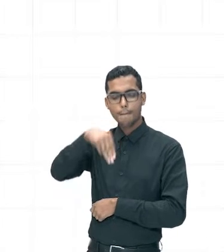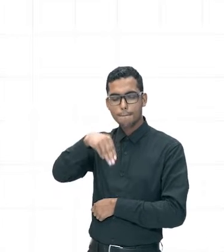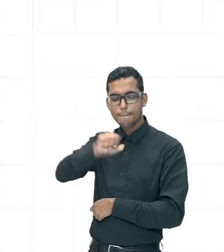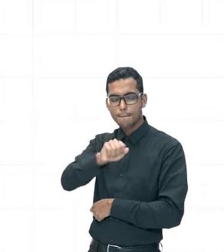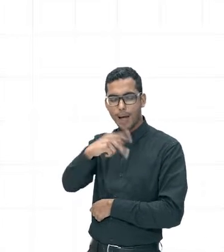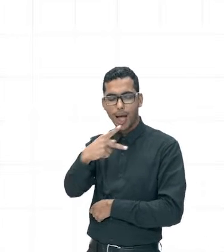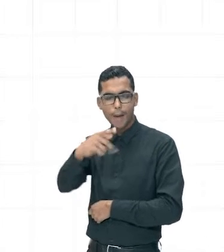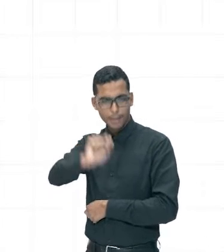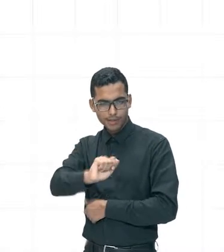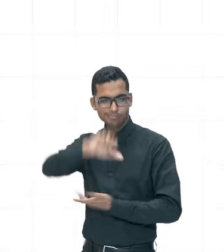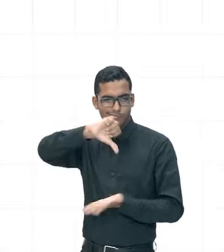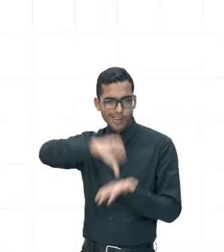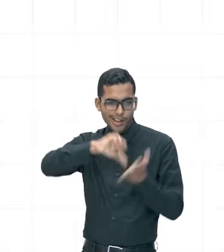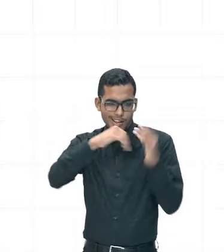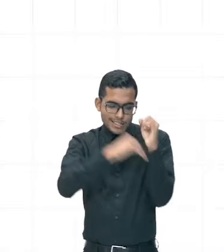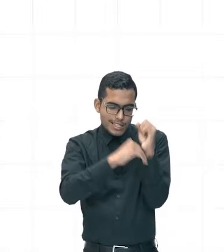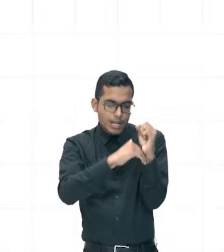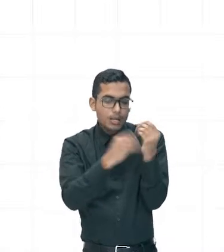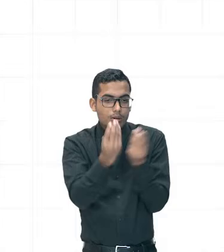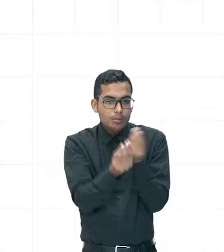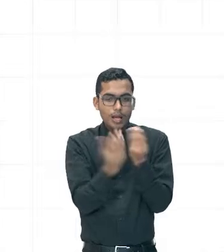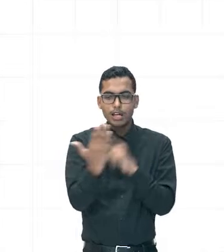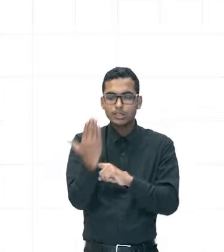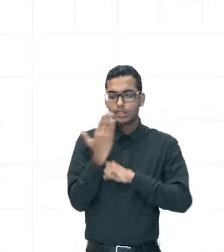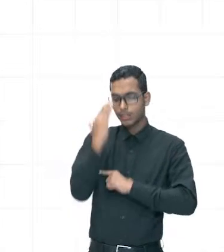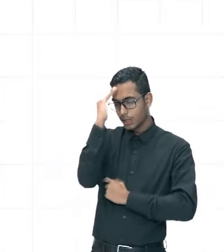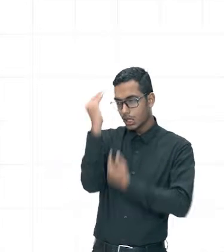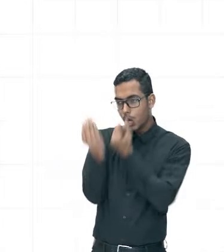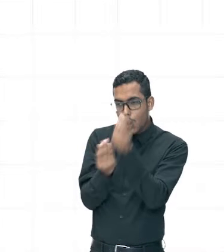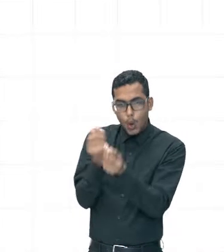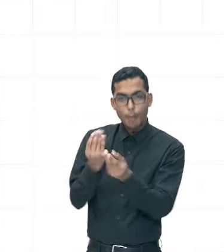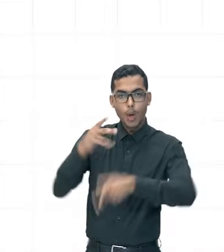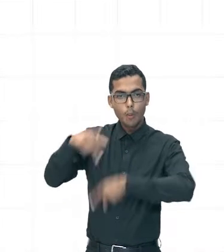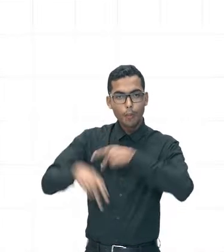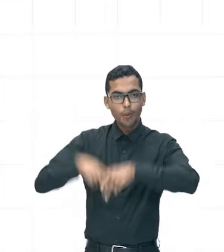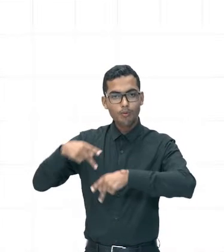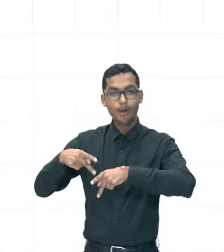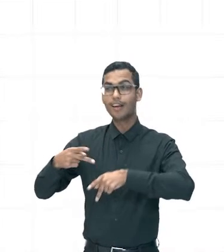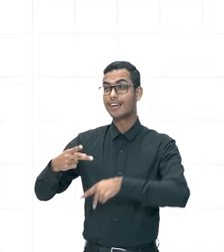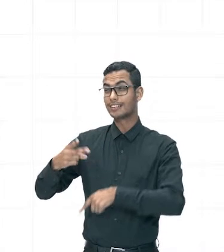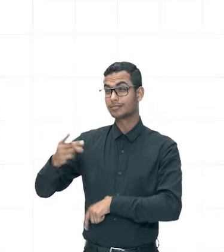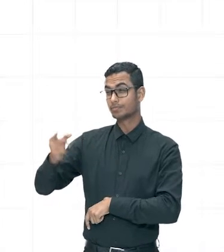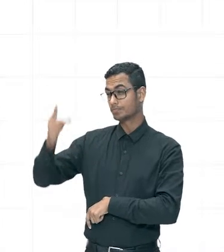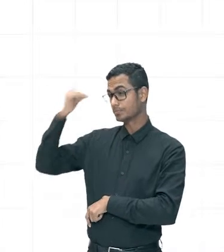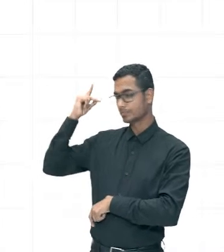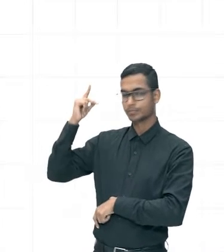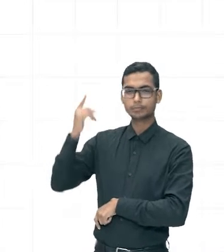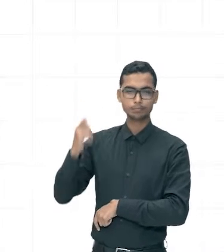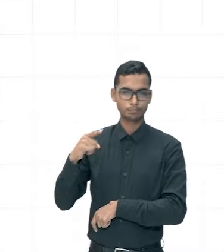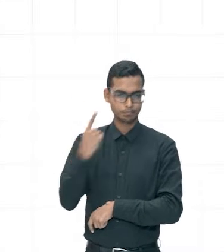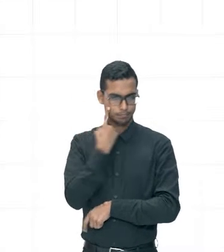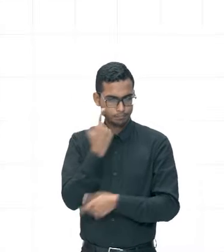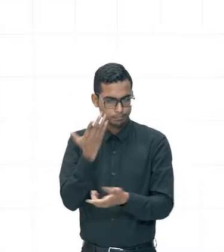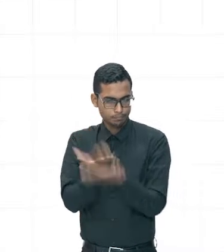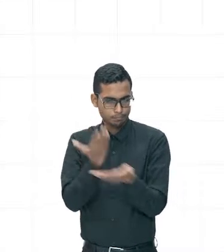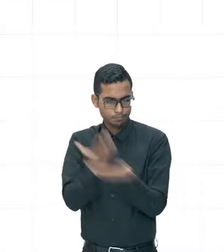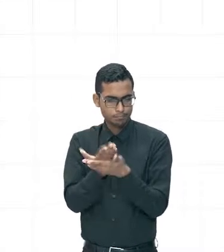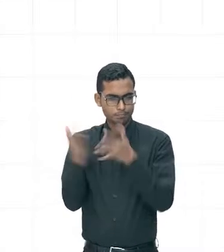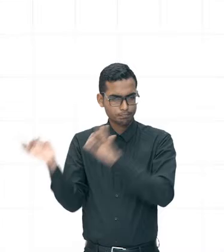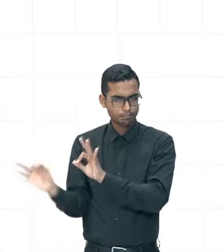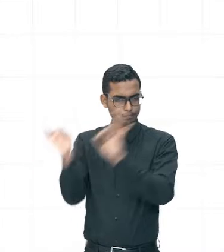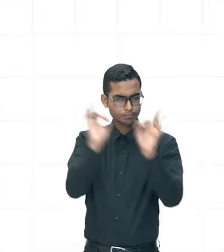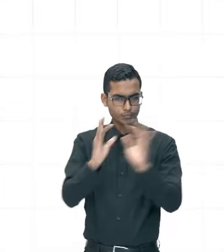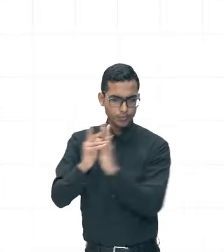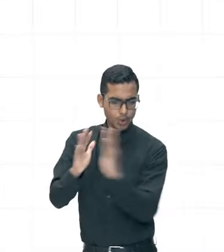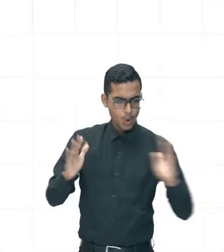para nos ajudar a entender como tudo era antes, né? Então a gente vai ver que ao longo da